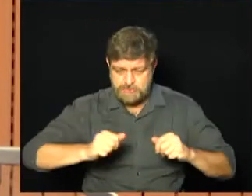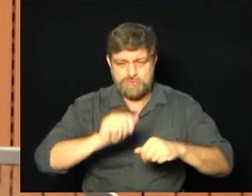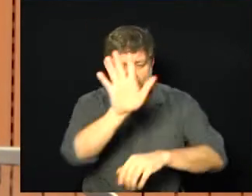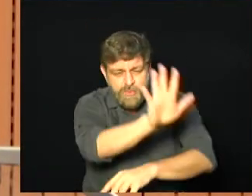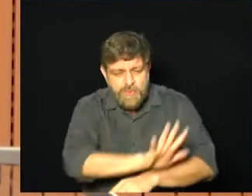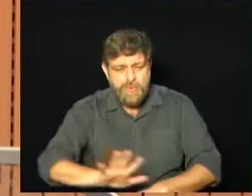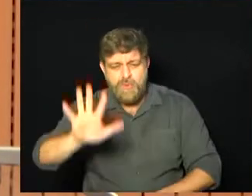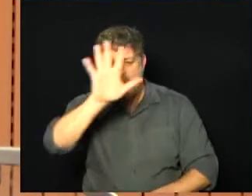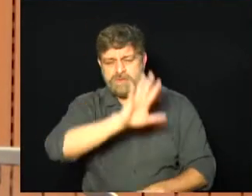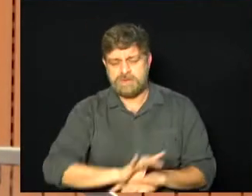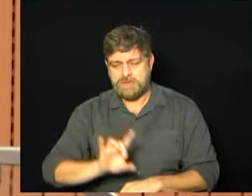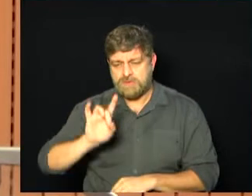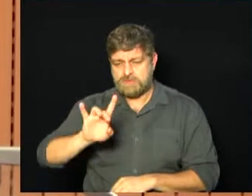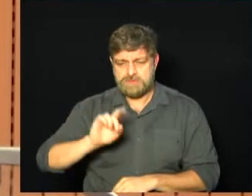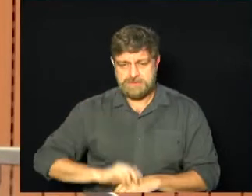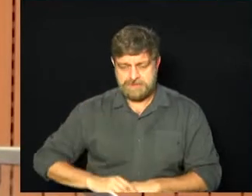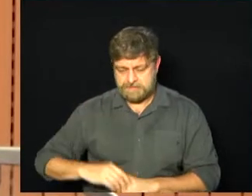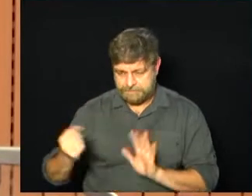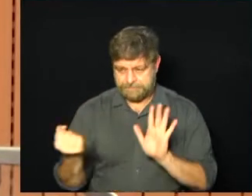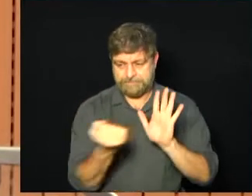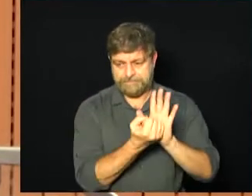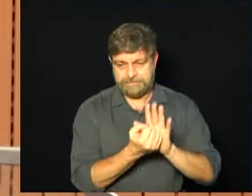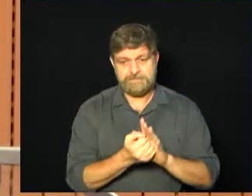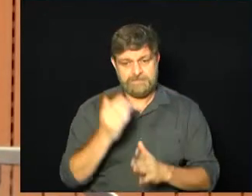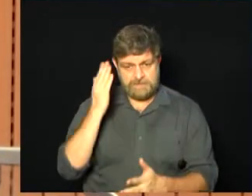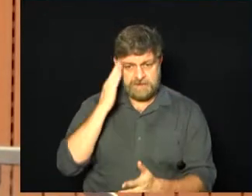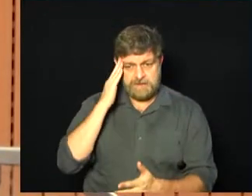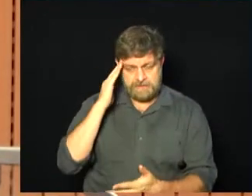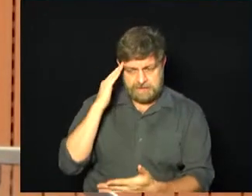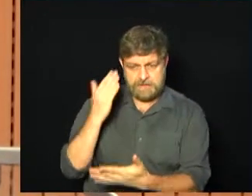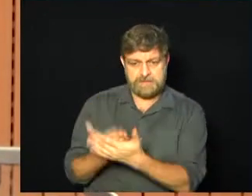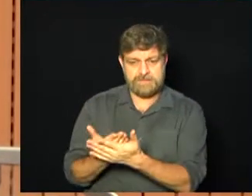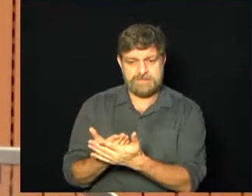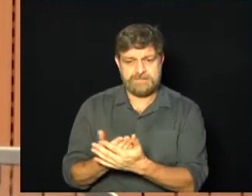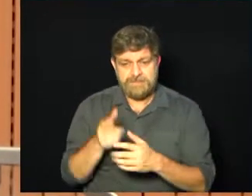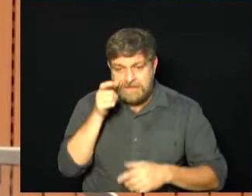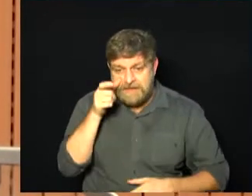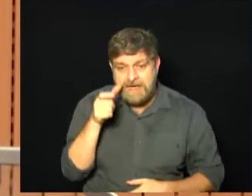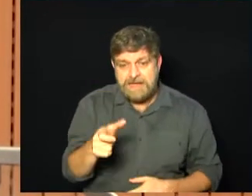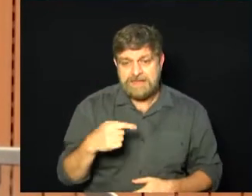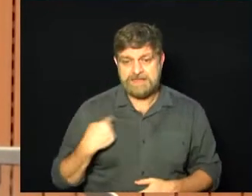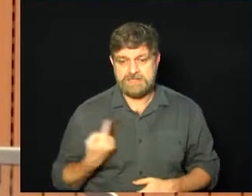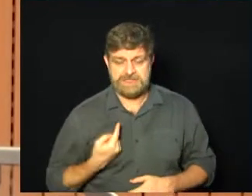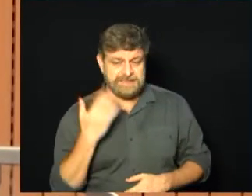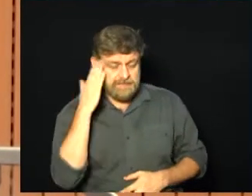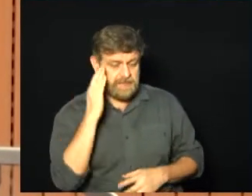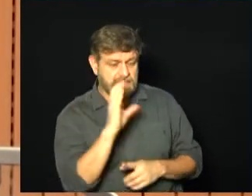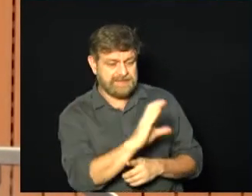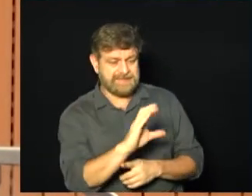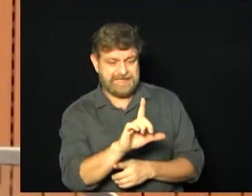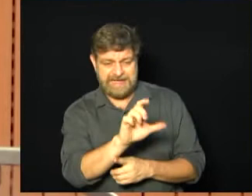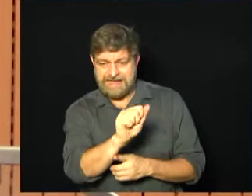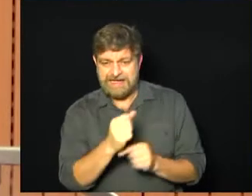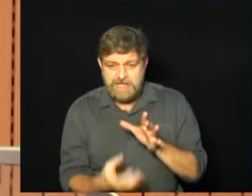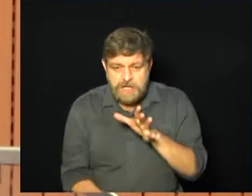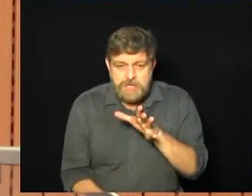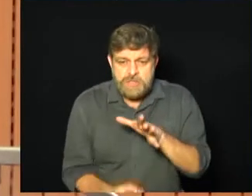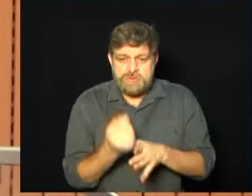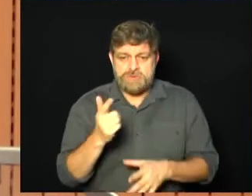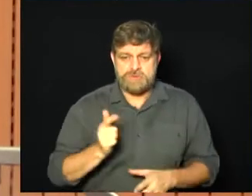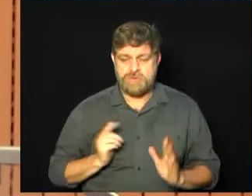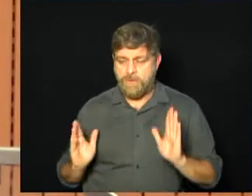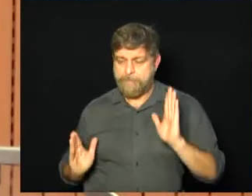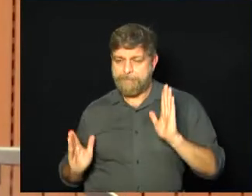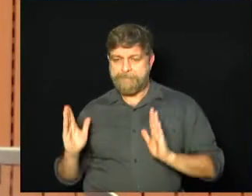nesse episódio, com certeza. E então é muito interessante a gente ver que o CCLA, que nasceu no auge do